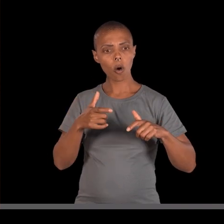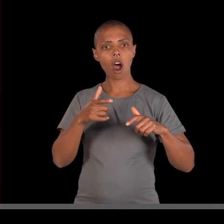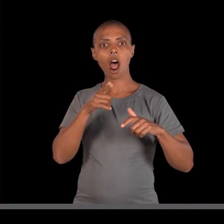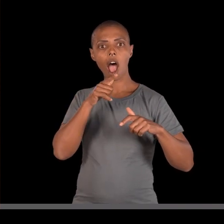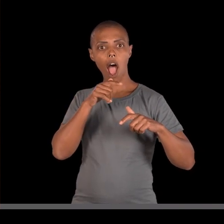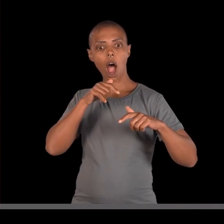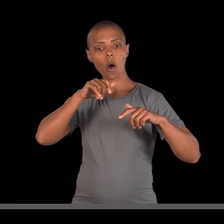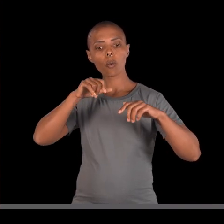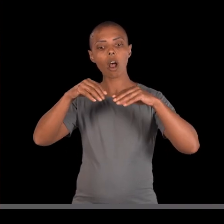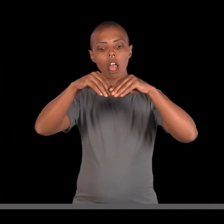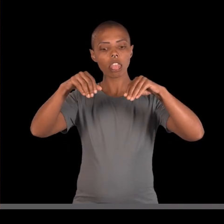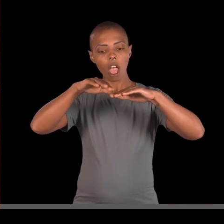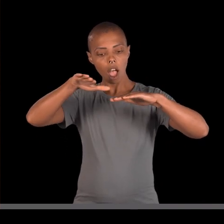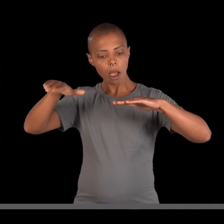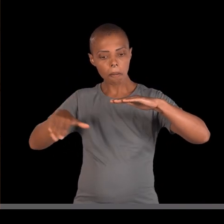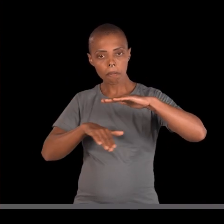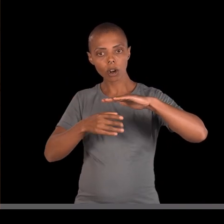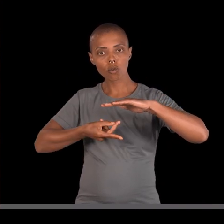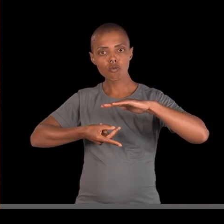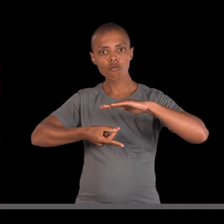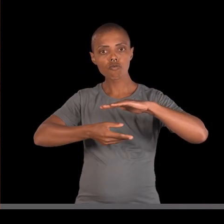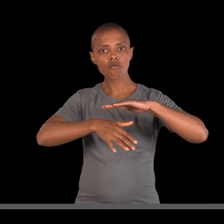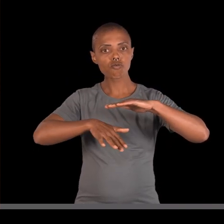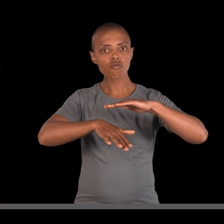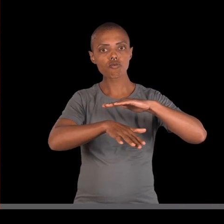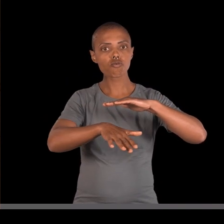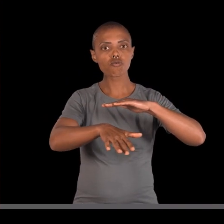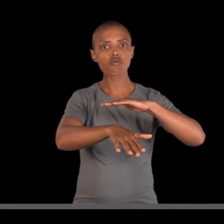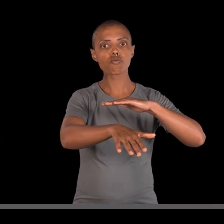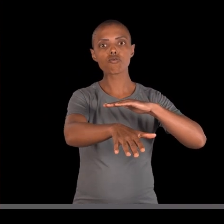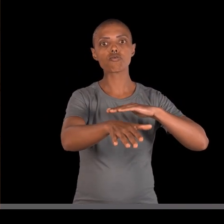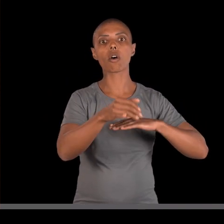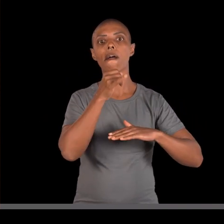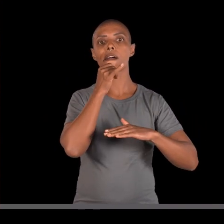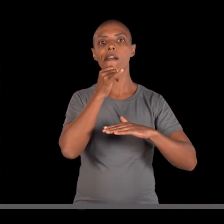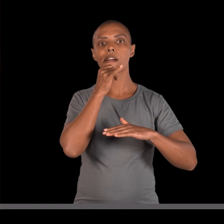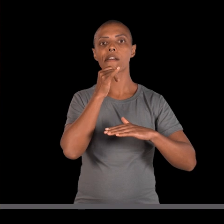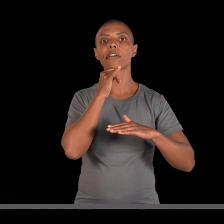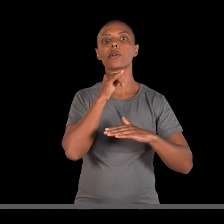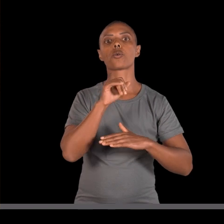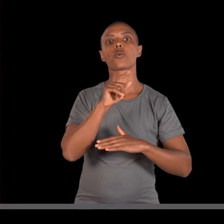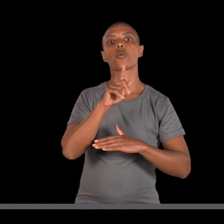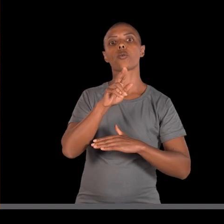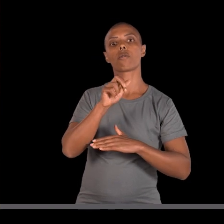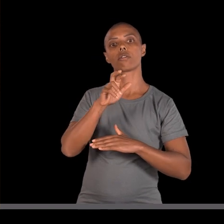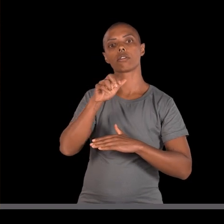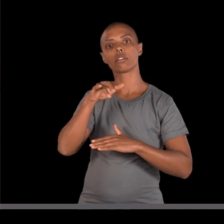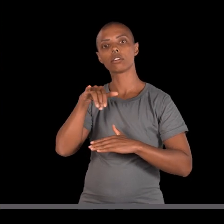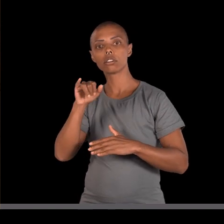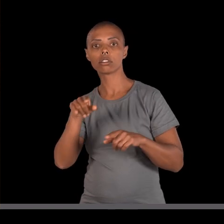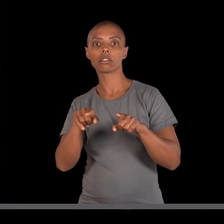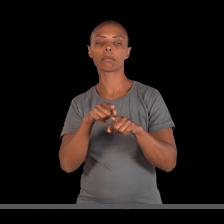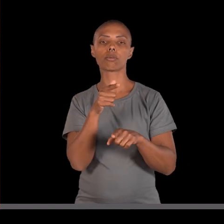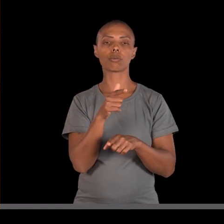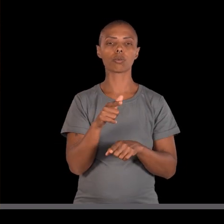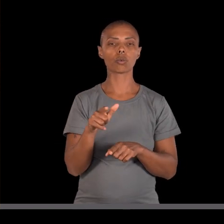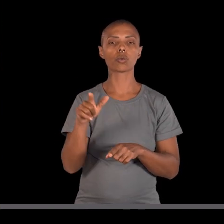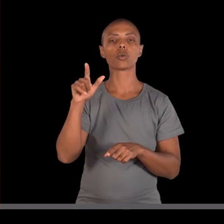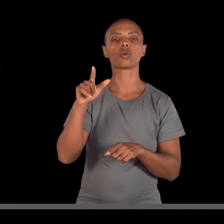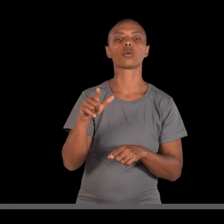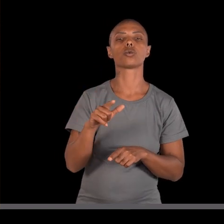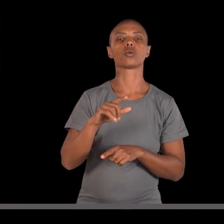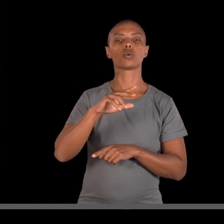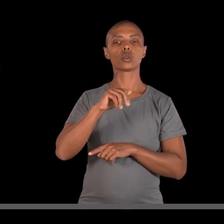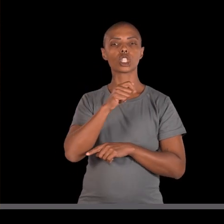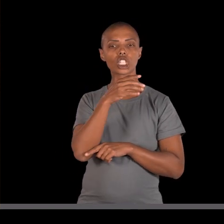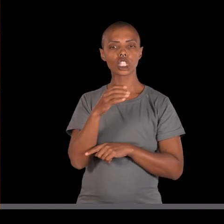armazenar água nos subterrâneos, como, por exemplo, o aquífero Guarani e o aquífero Alter do Chão.